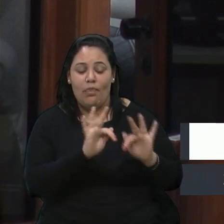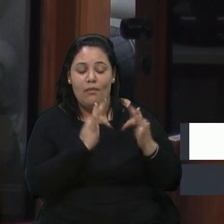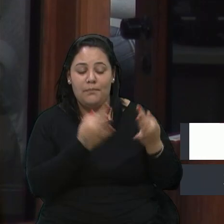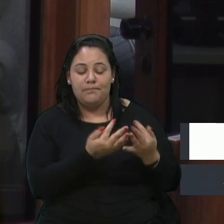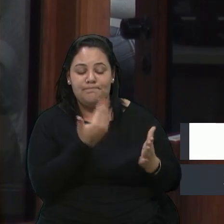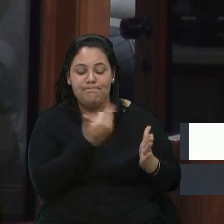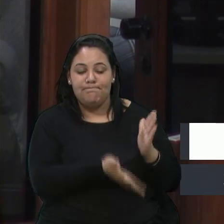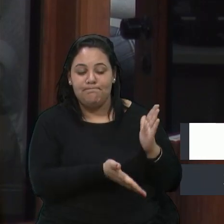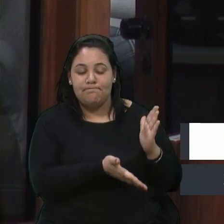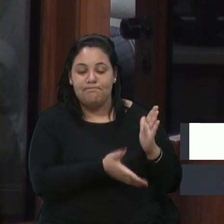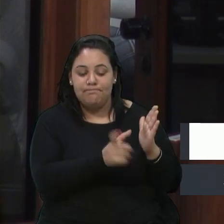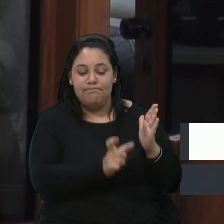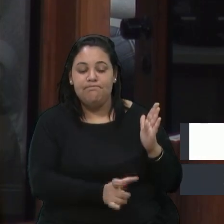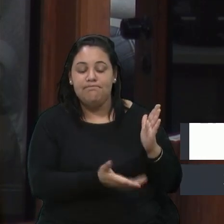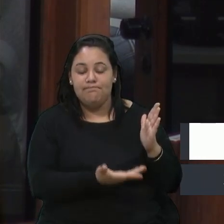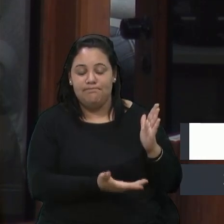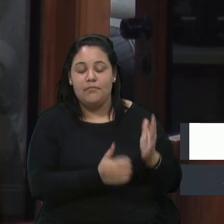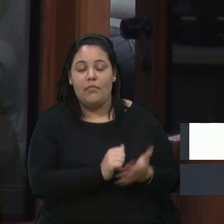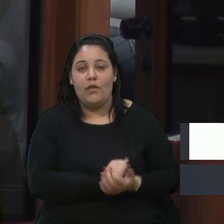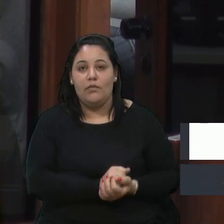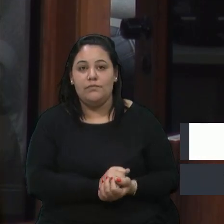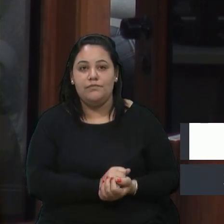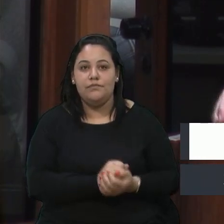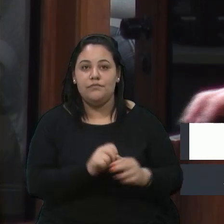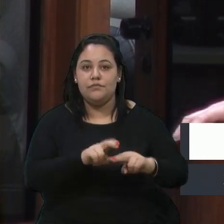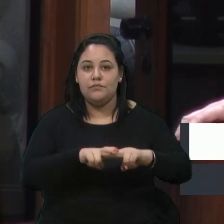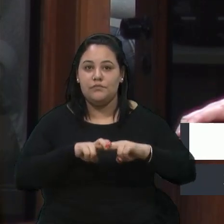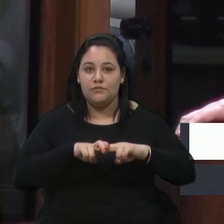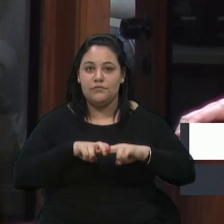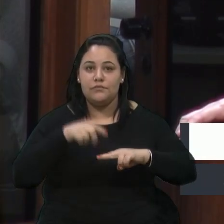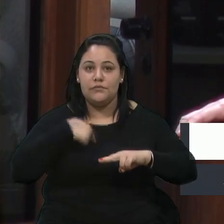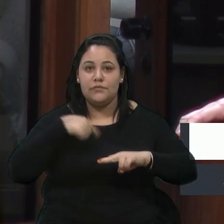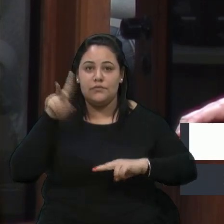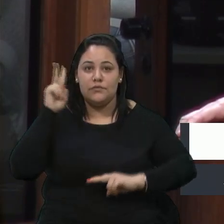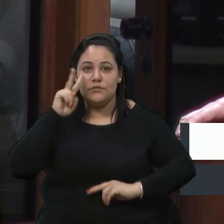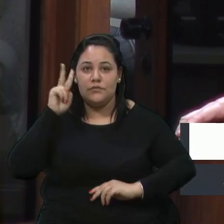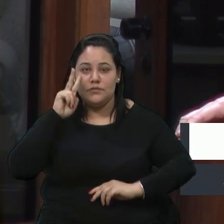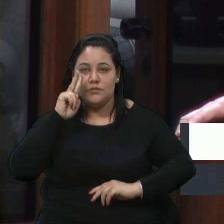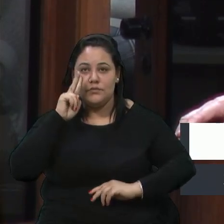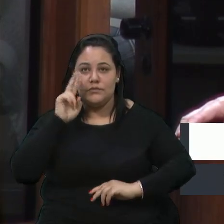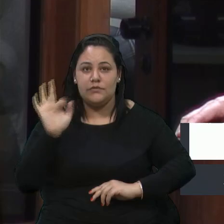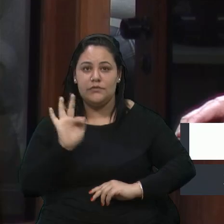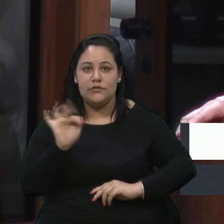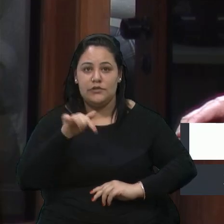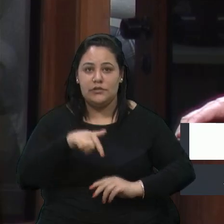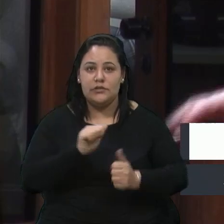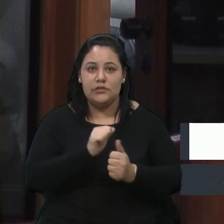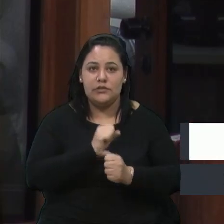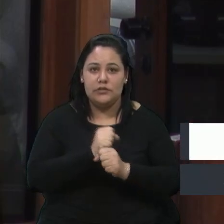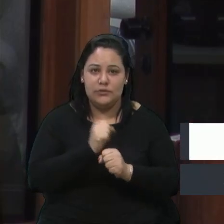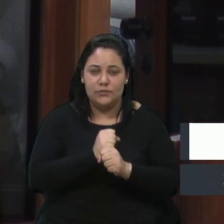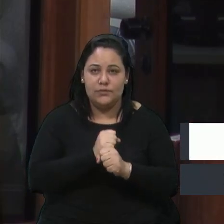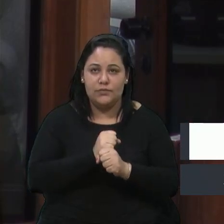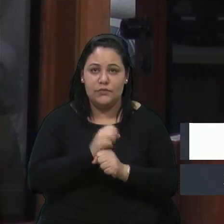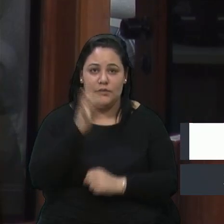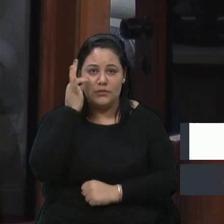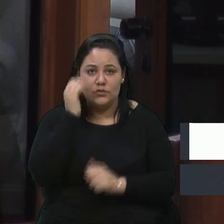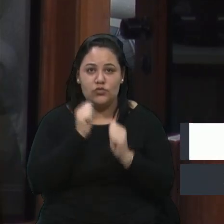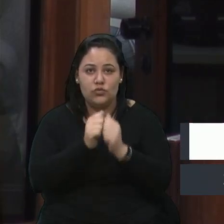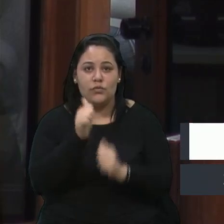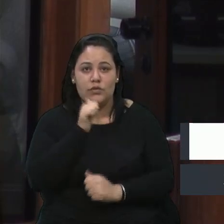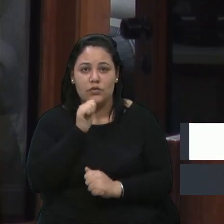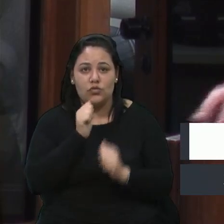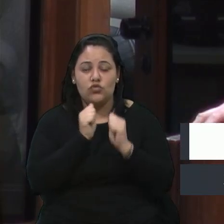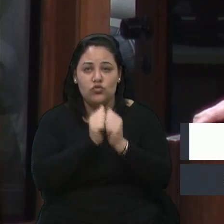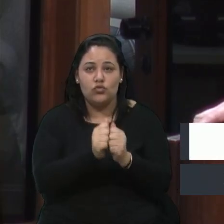Por isso, eu me lembro que em fevereiro desse ano estive com o deputado federal Marcon, junto com o secretário do